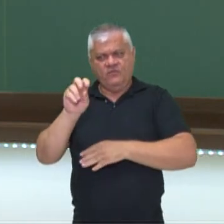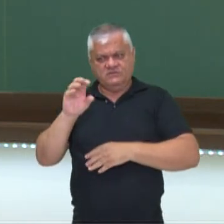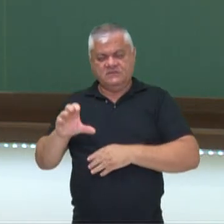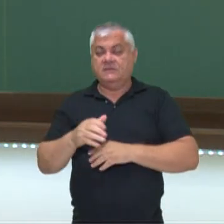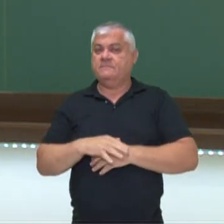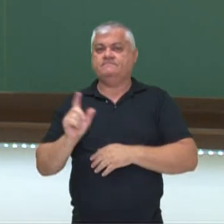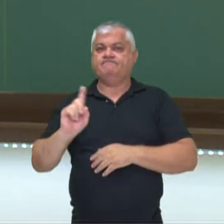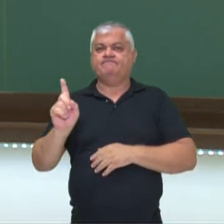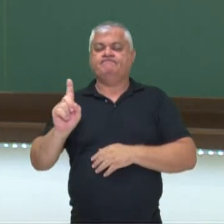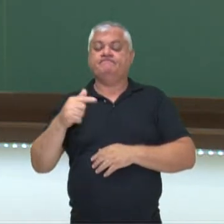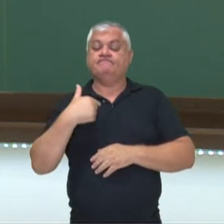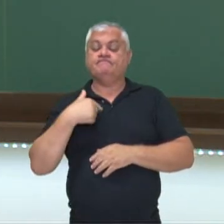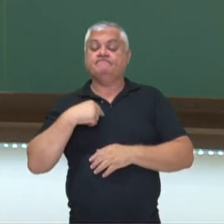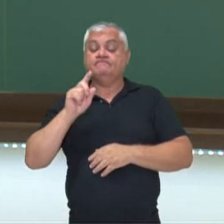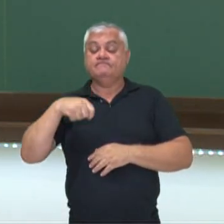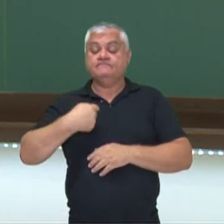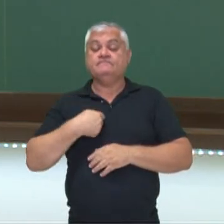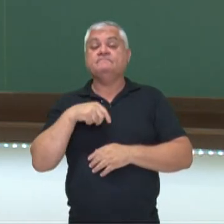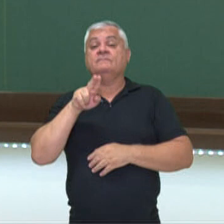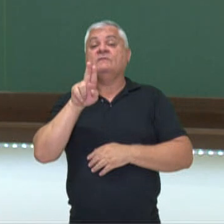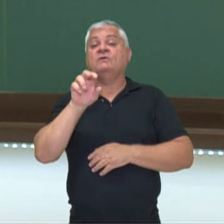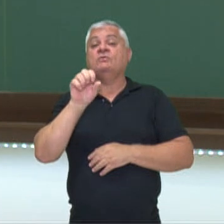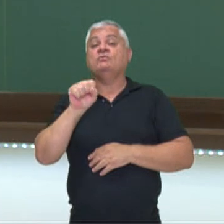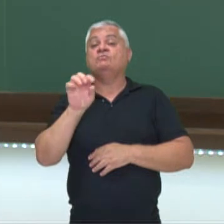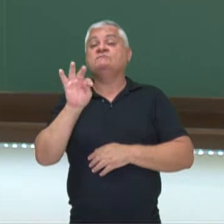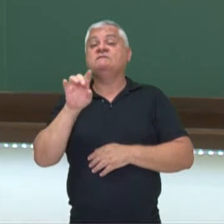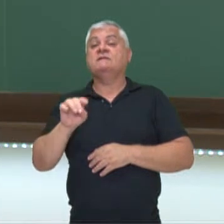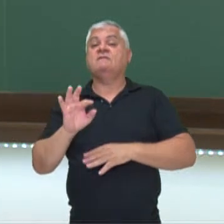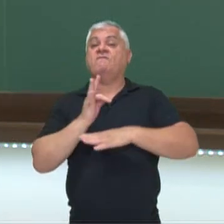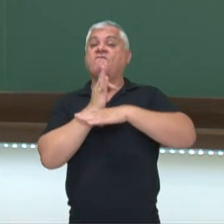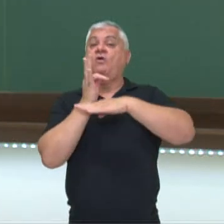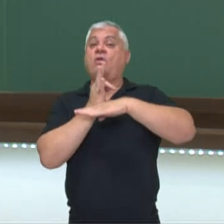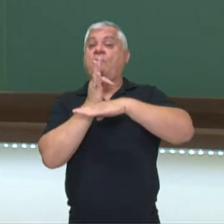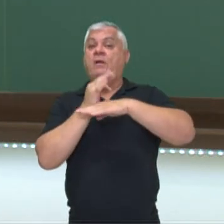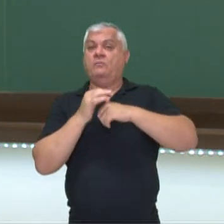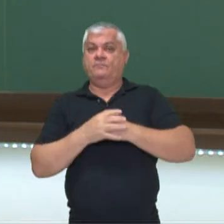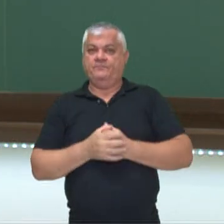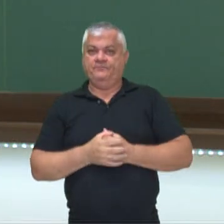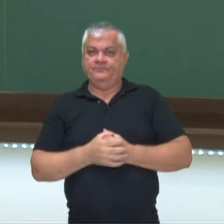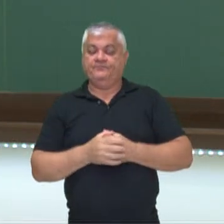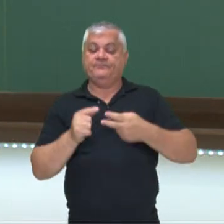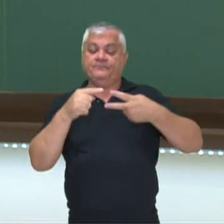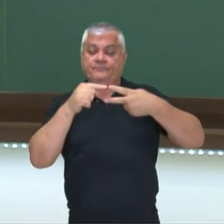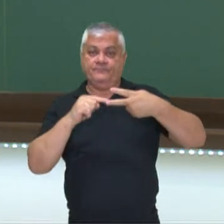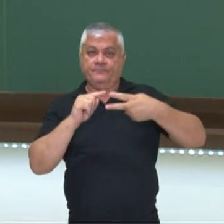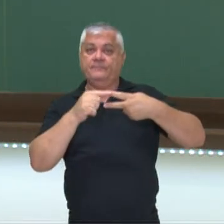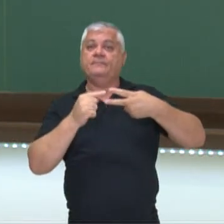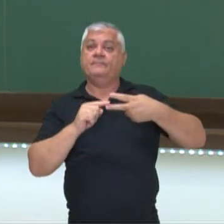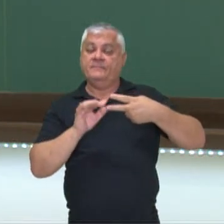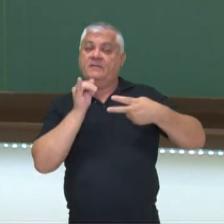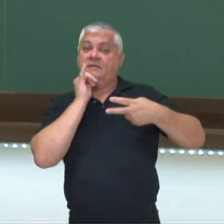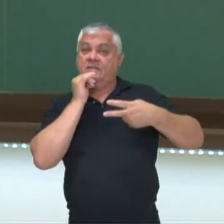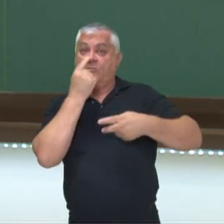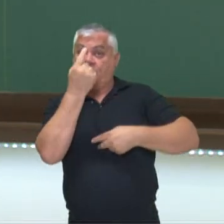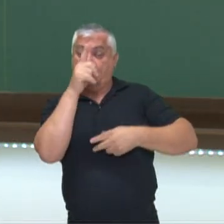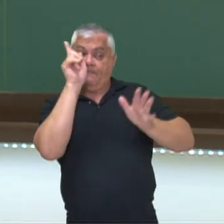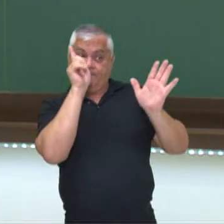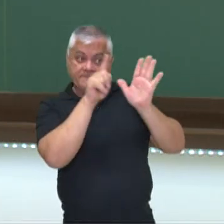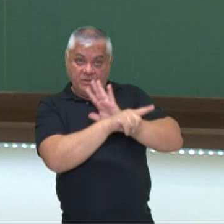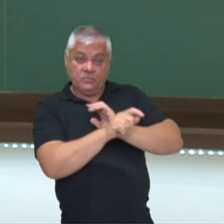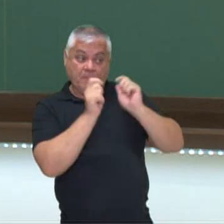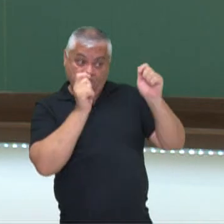não, trata-me com usted. Então, tem aquela questão de formalidade, certo? Duas situações em que uma está perguntando, puedo